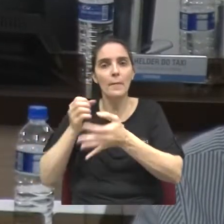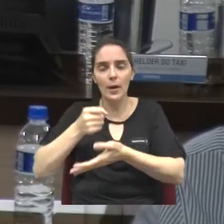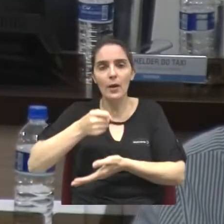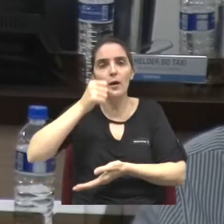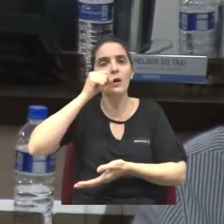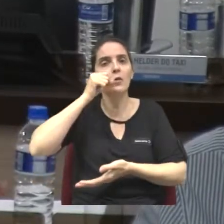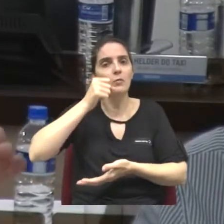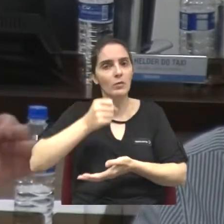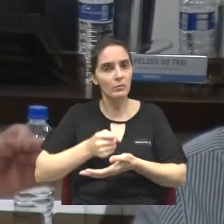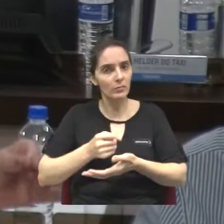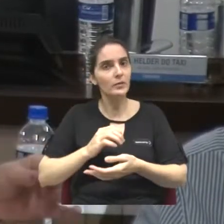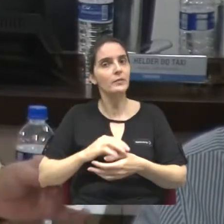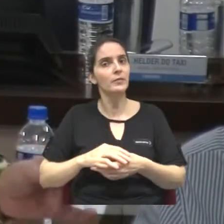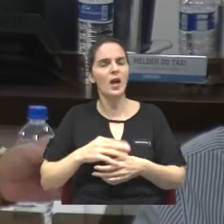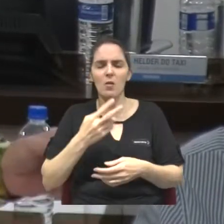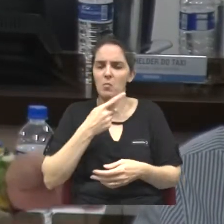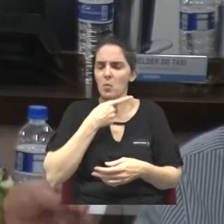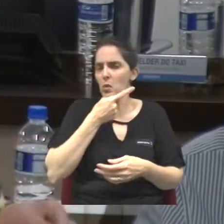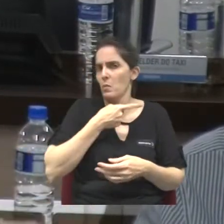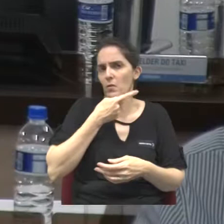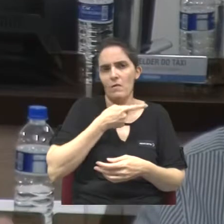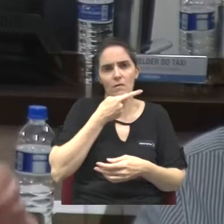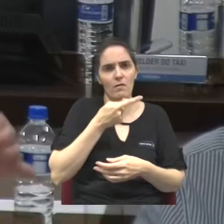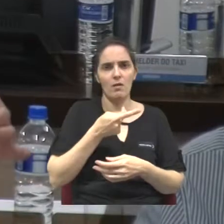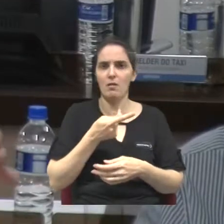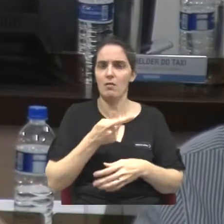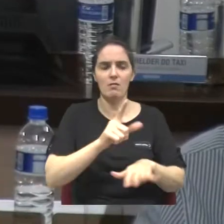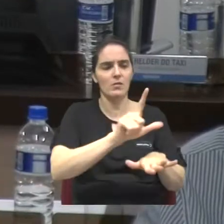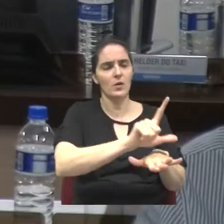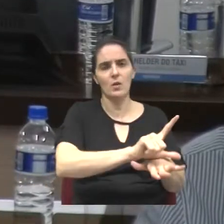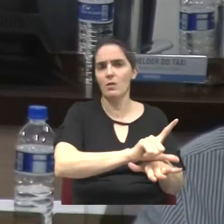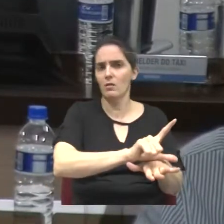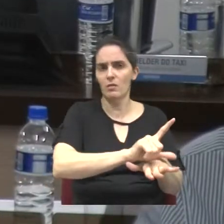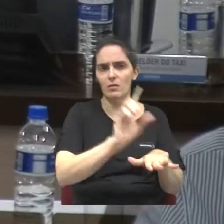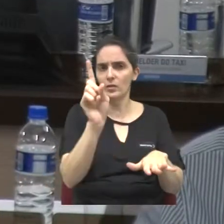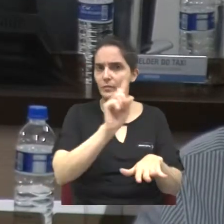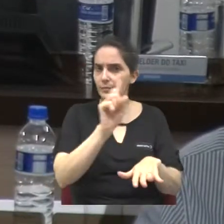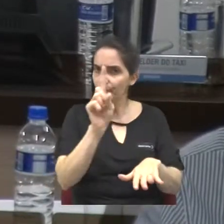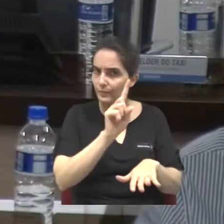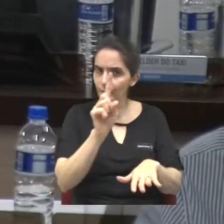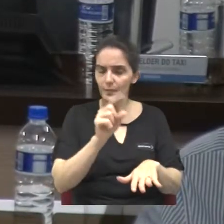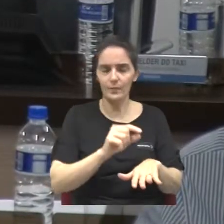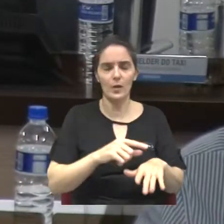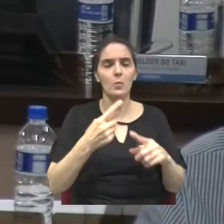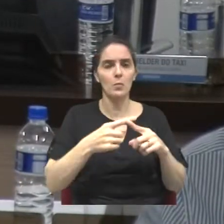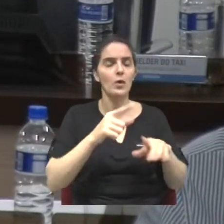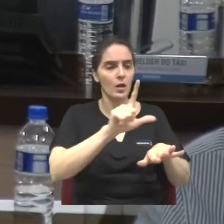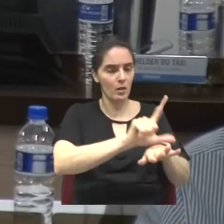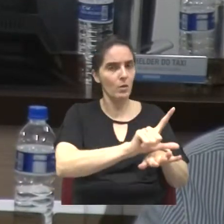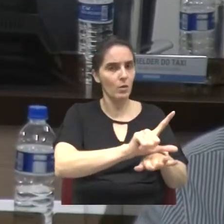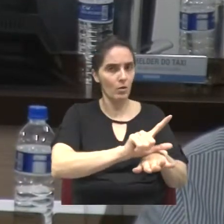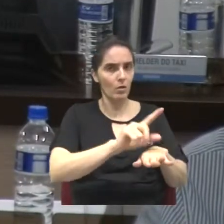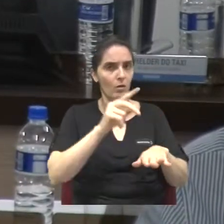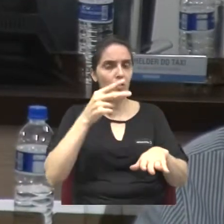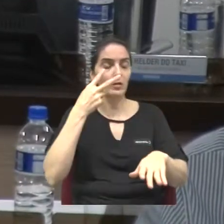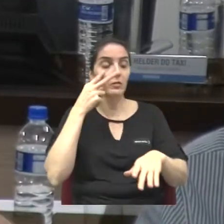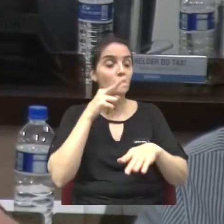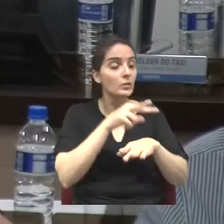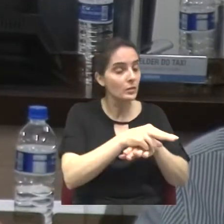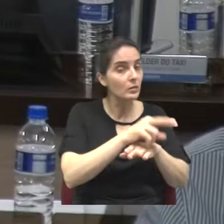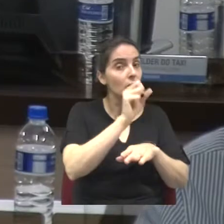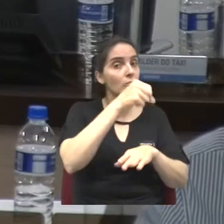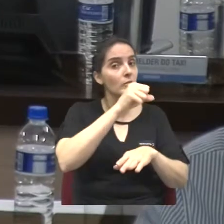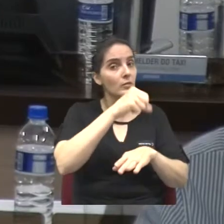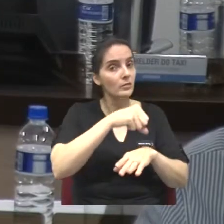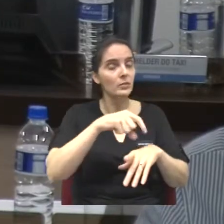falando dos estabelecimentos que tem que ter uma fiscalização, sim, mas, desde que